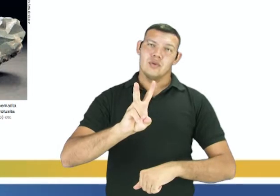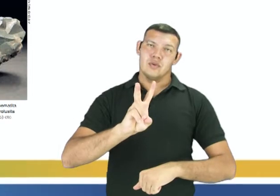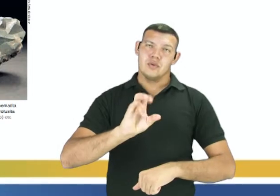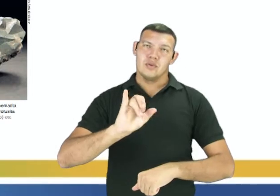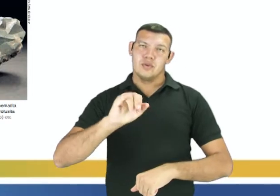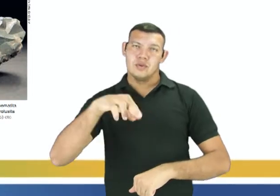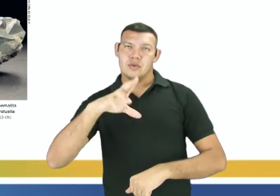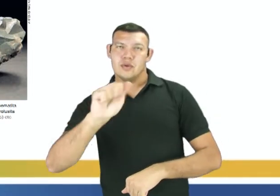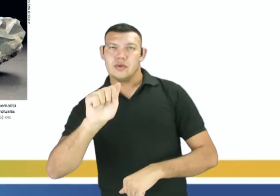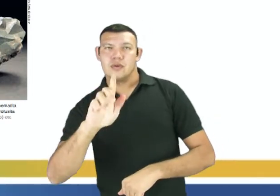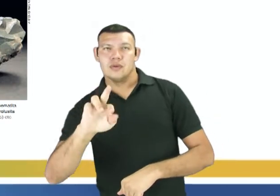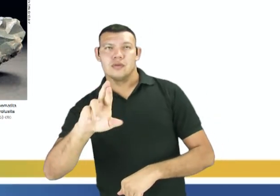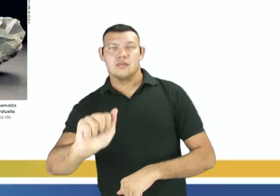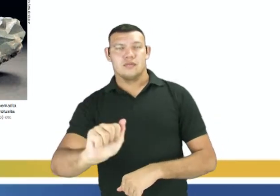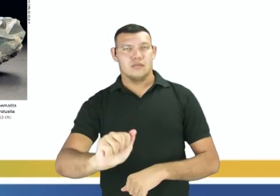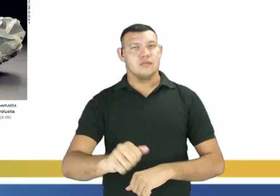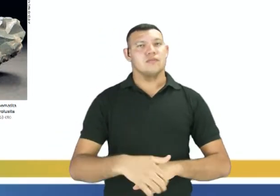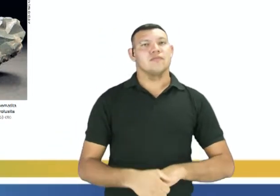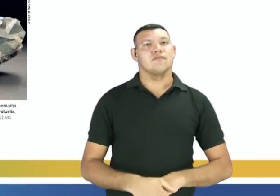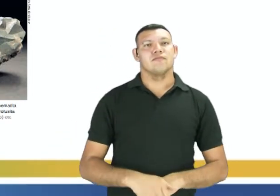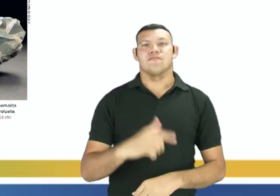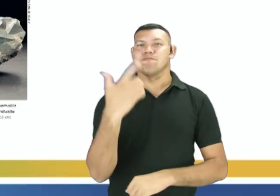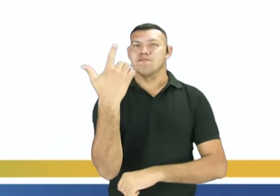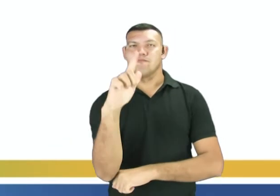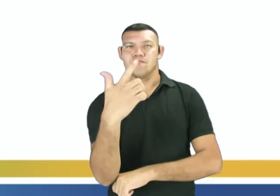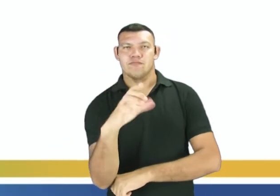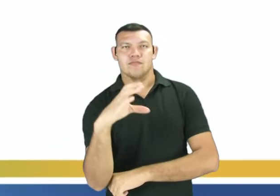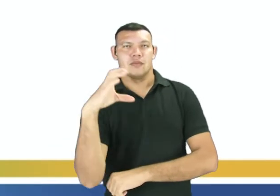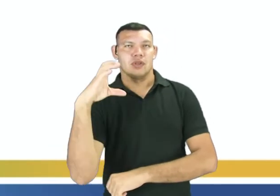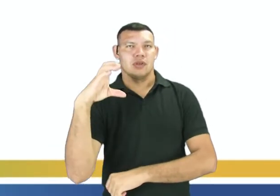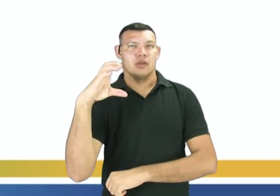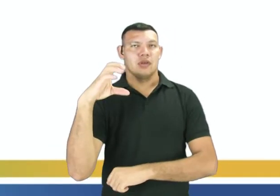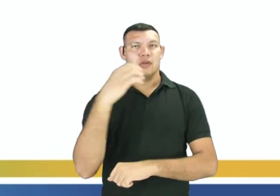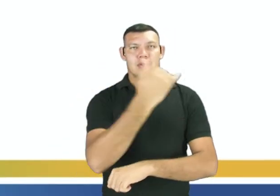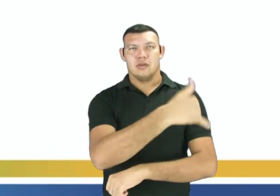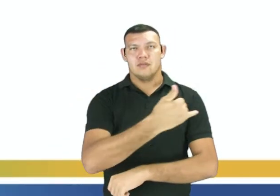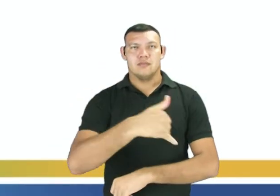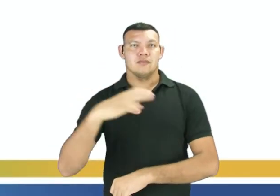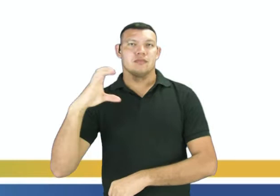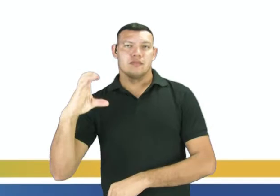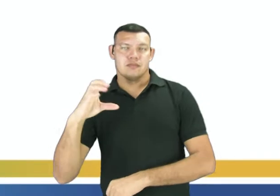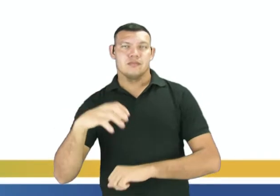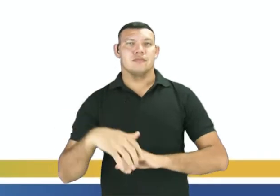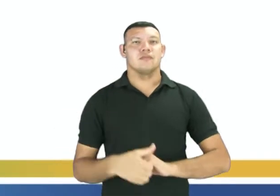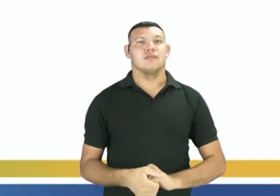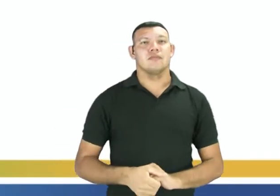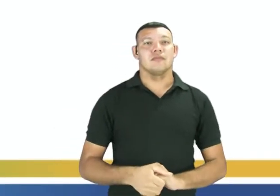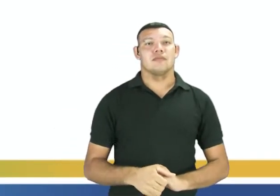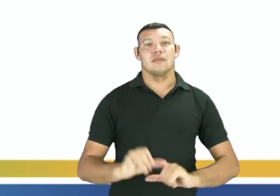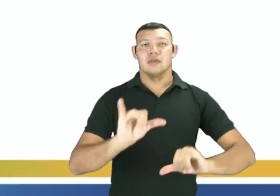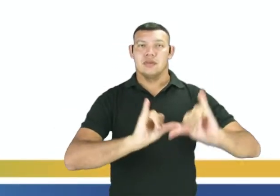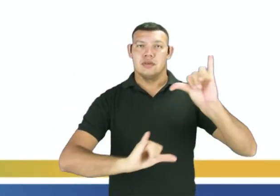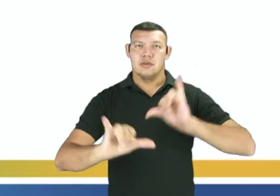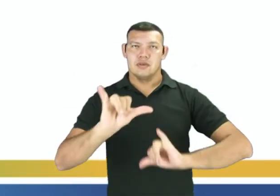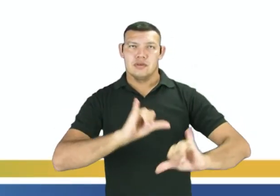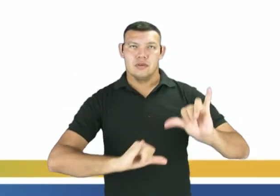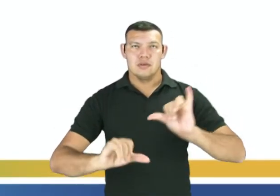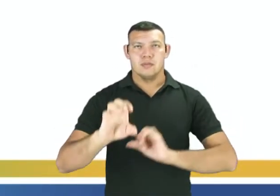de compostos inorgânicos. Os compostos orgânicos, gente,